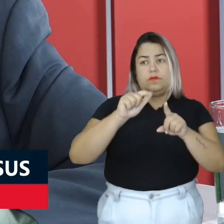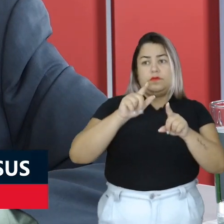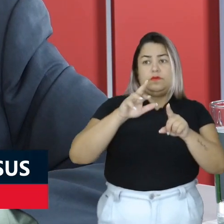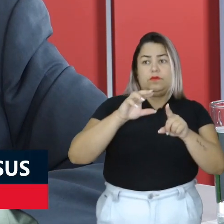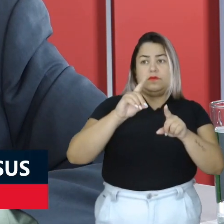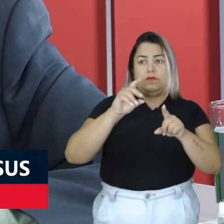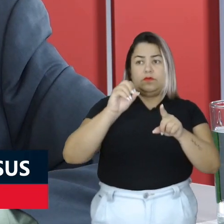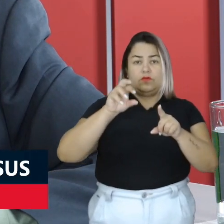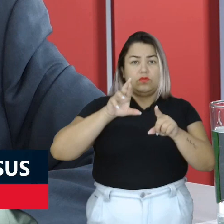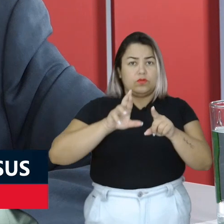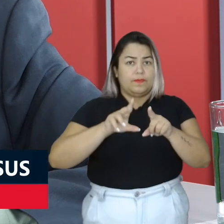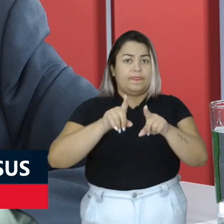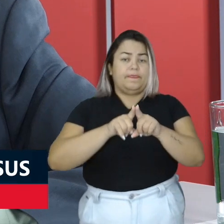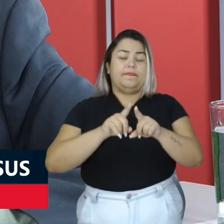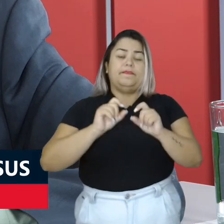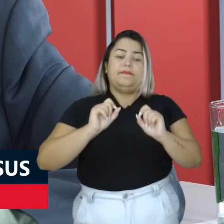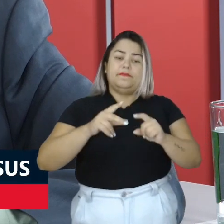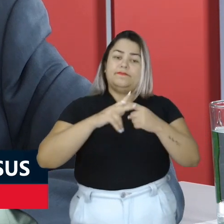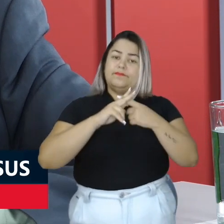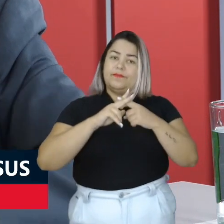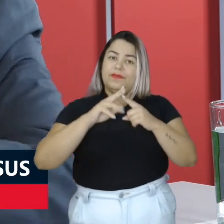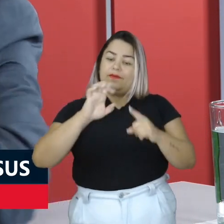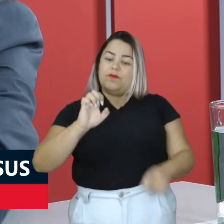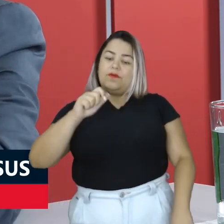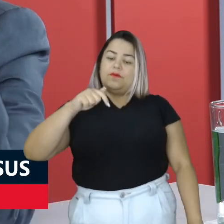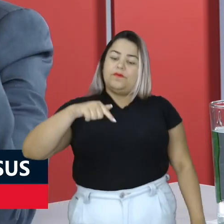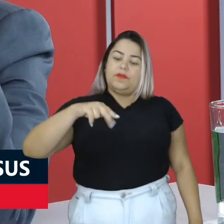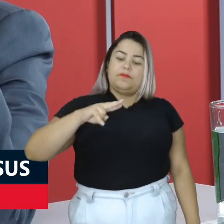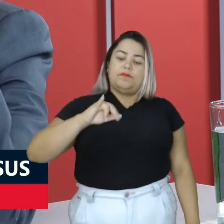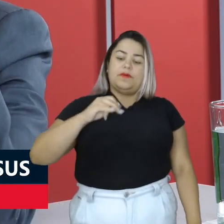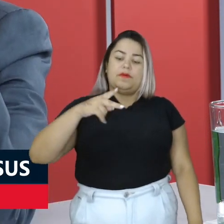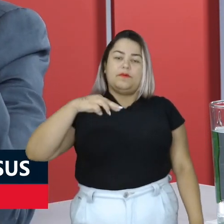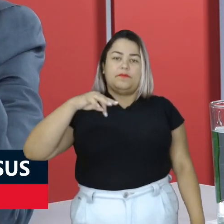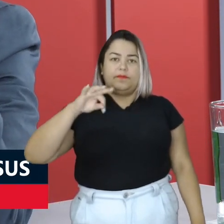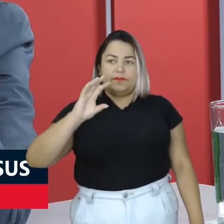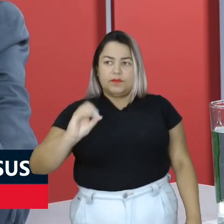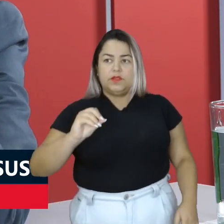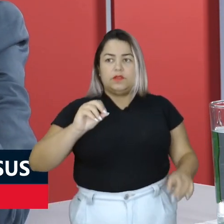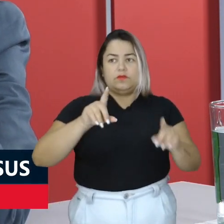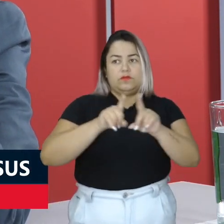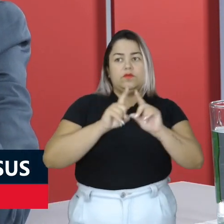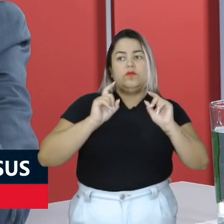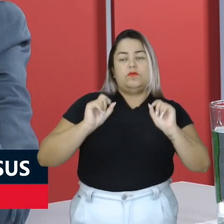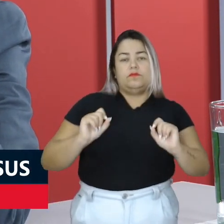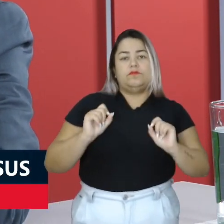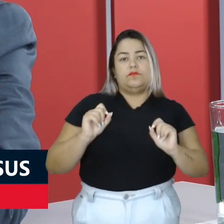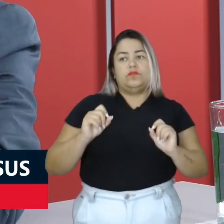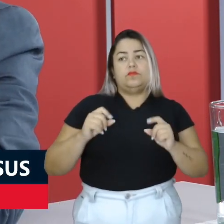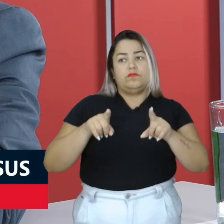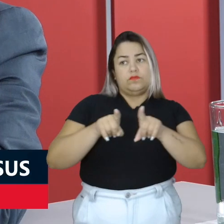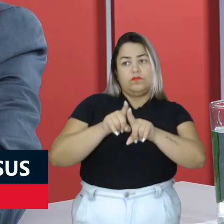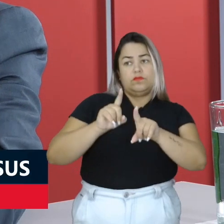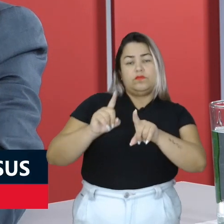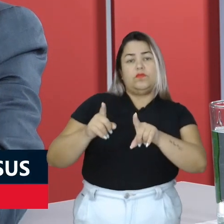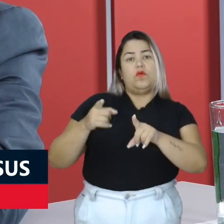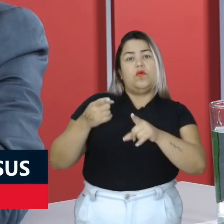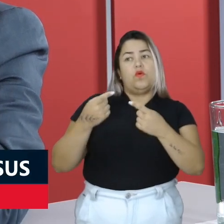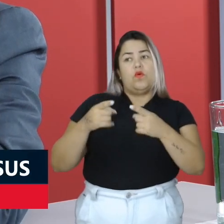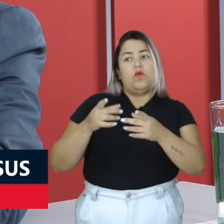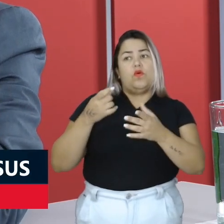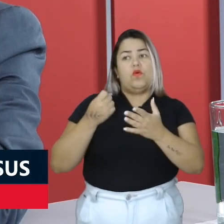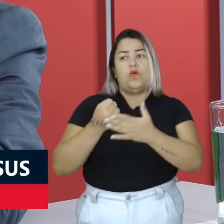equipamentos de radioterapia no Brasil inteiro, e que tinham sido comprados no governo da presidente Dilma. Nossa. Ou seja, o governo passado não comprou